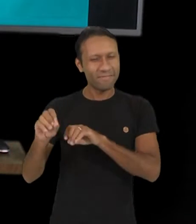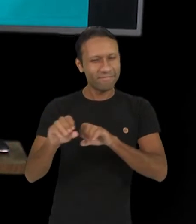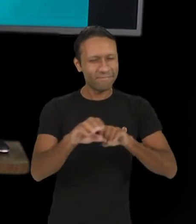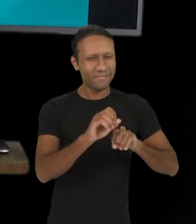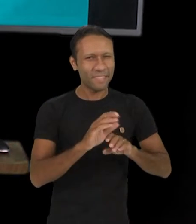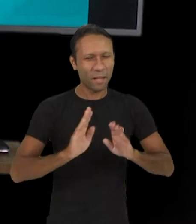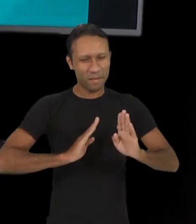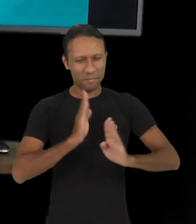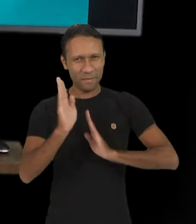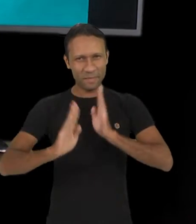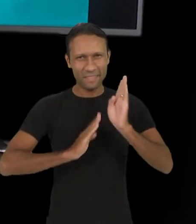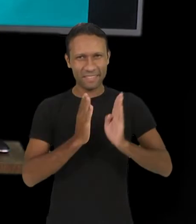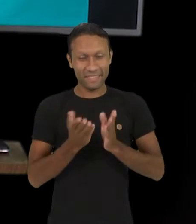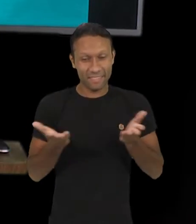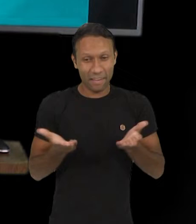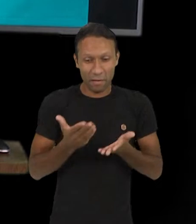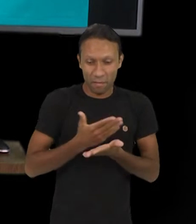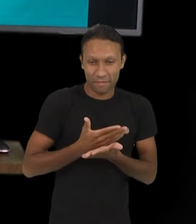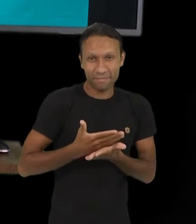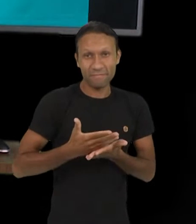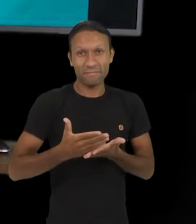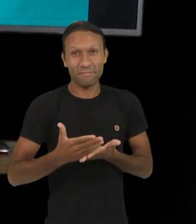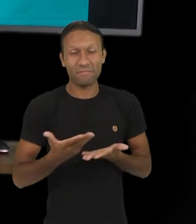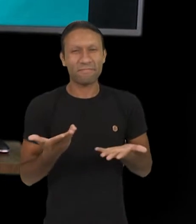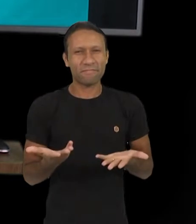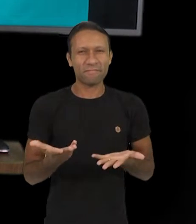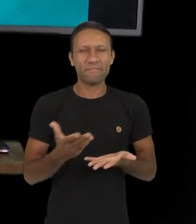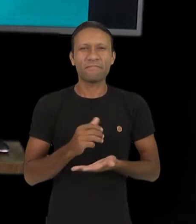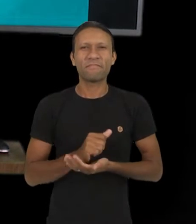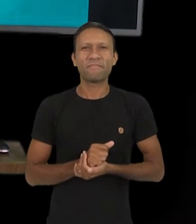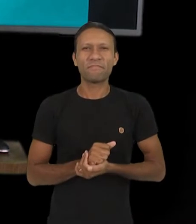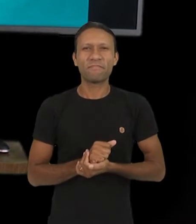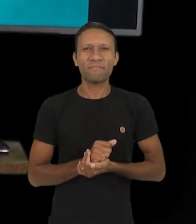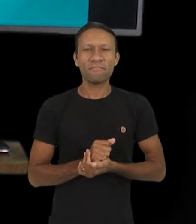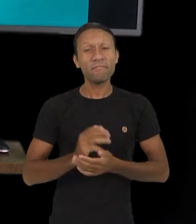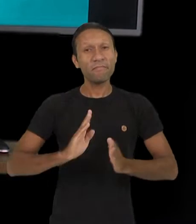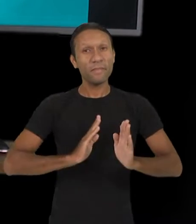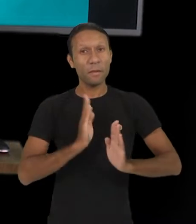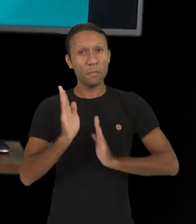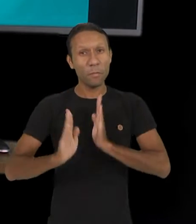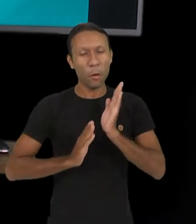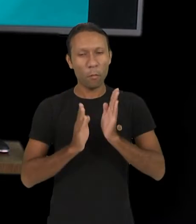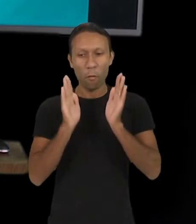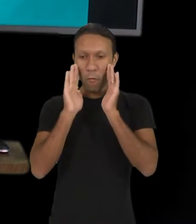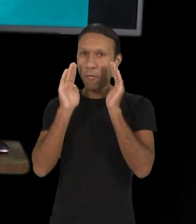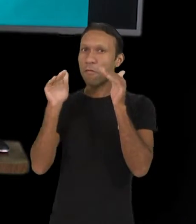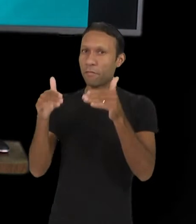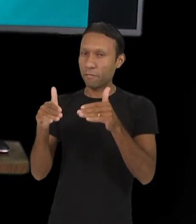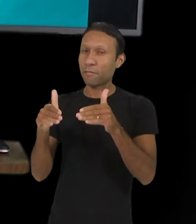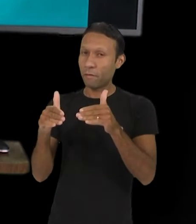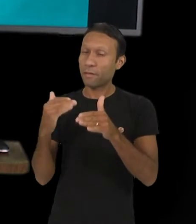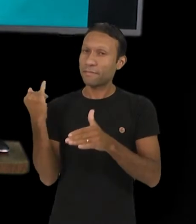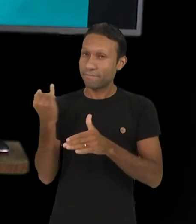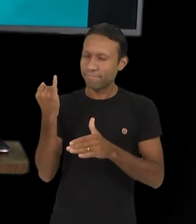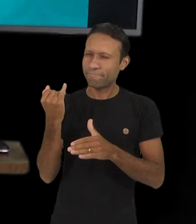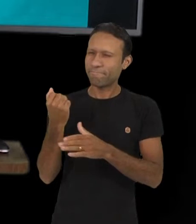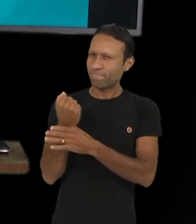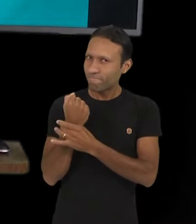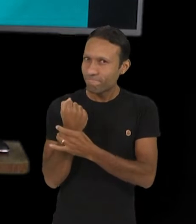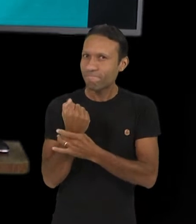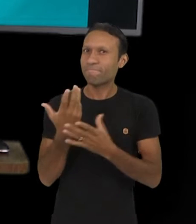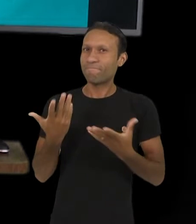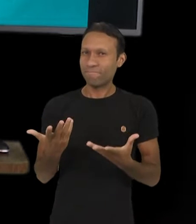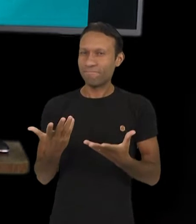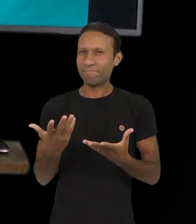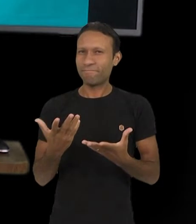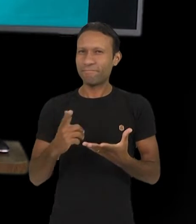Biologia, tá? Agora a gente começa então com a aula de Biologia, mantenha o foco aí, fica